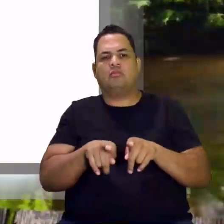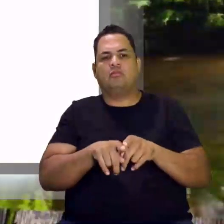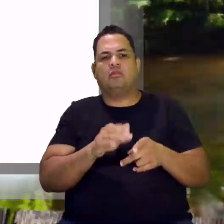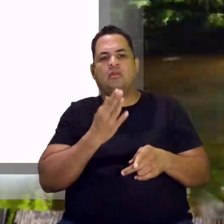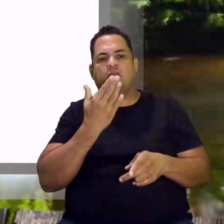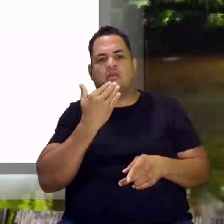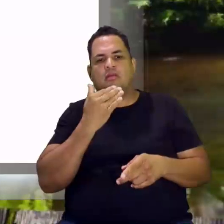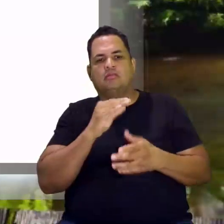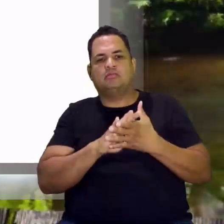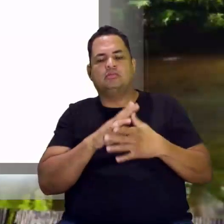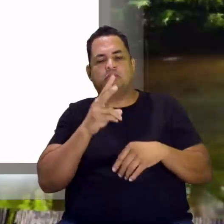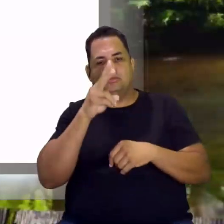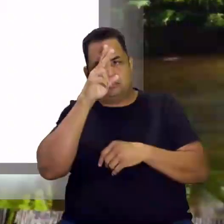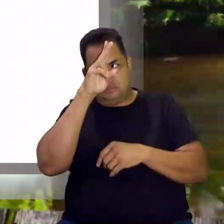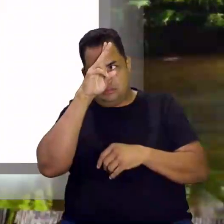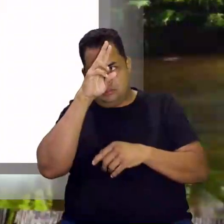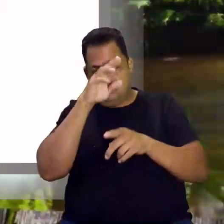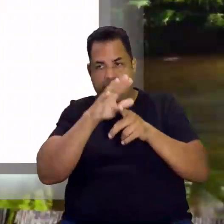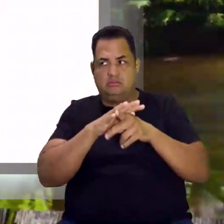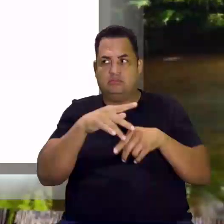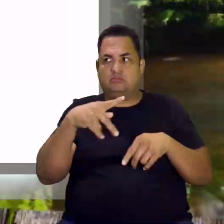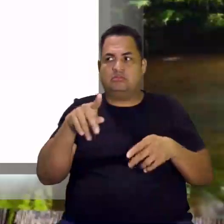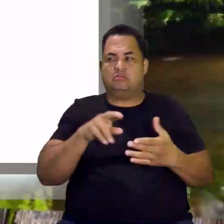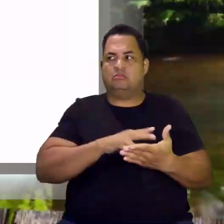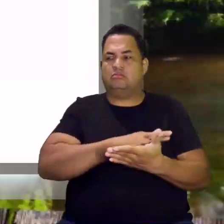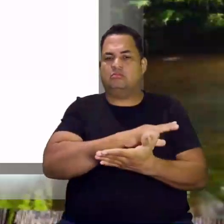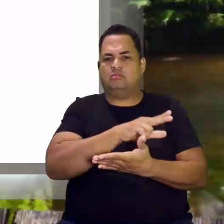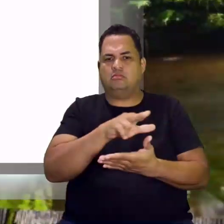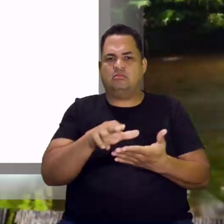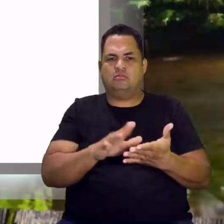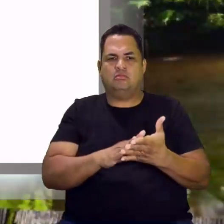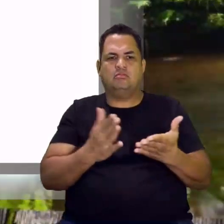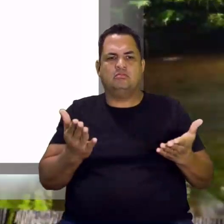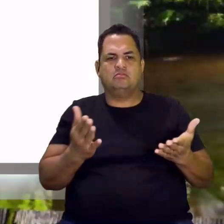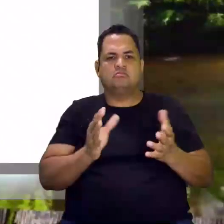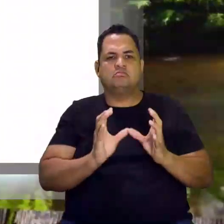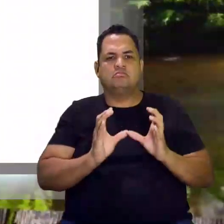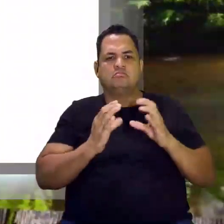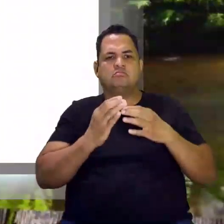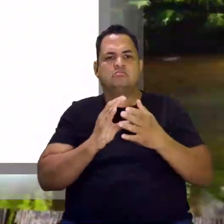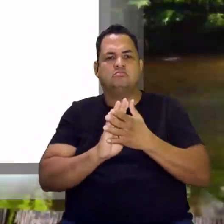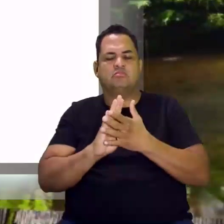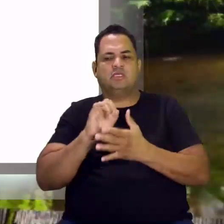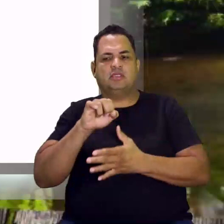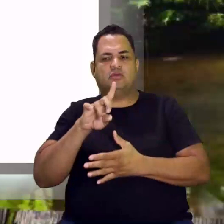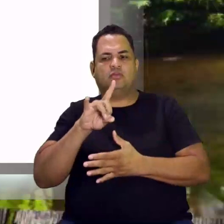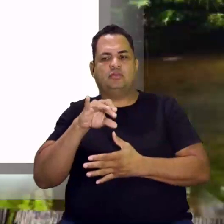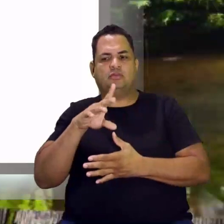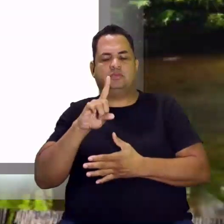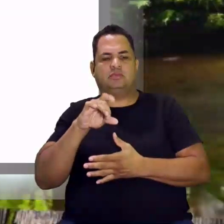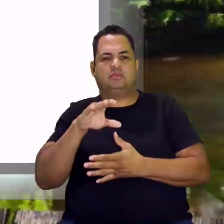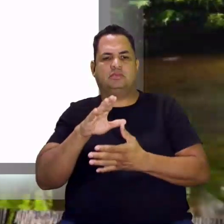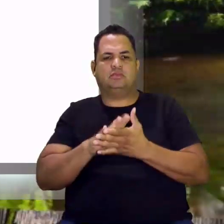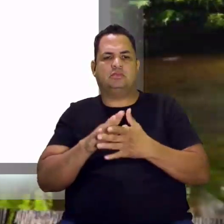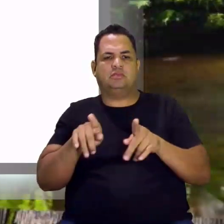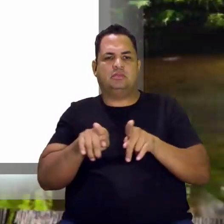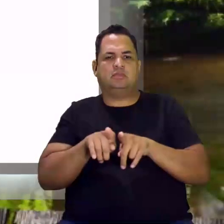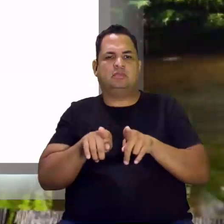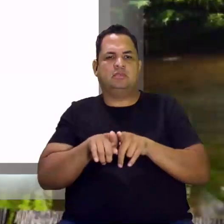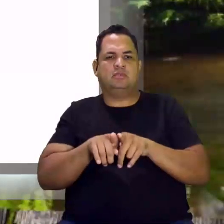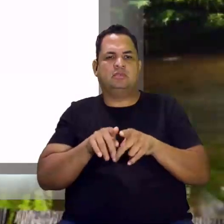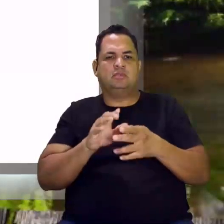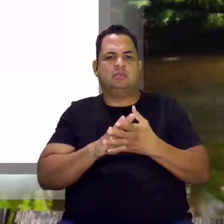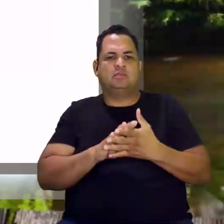alimento para insetos, para vários representantes aí do grupo dos artrópodes, não só os insetos, tá?